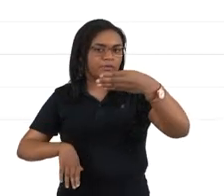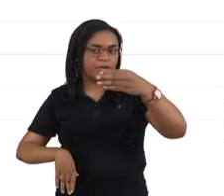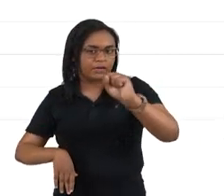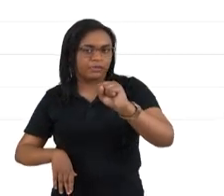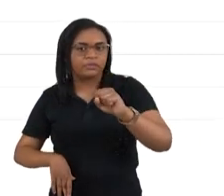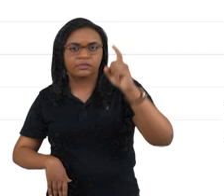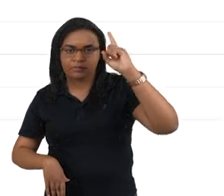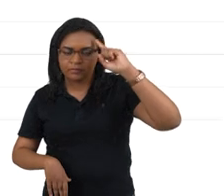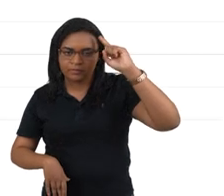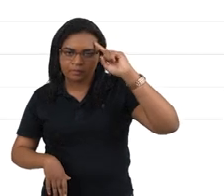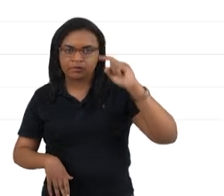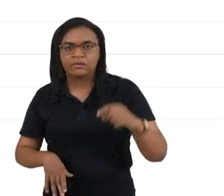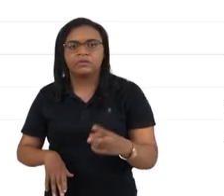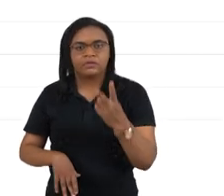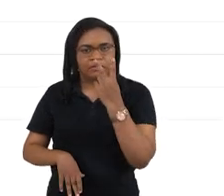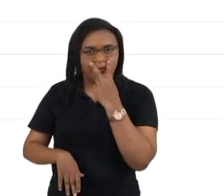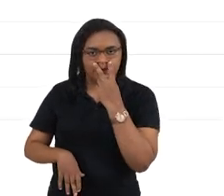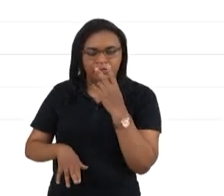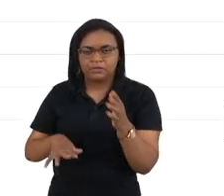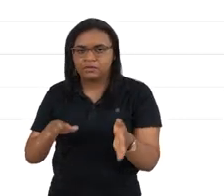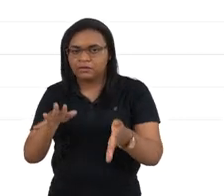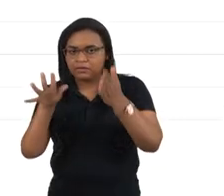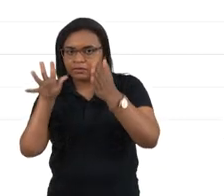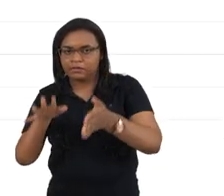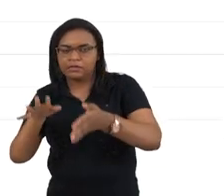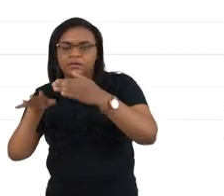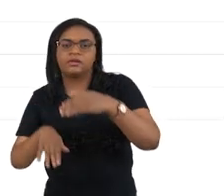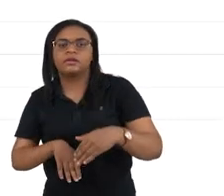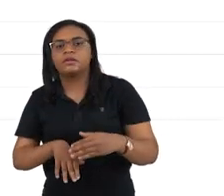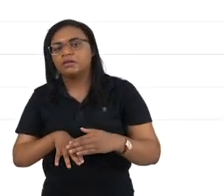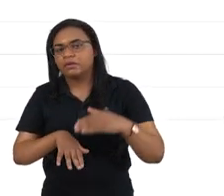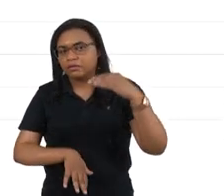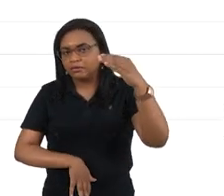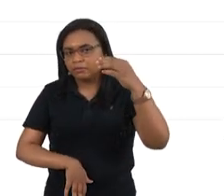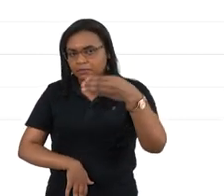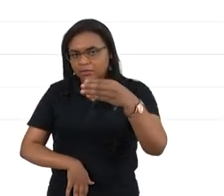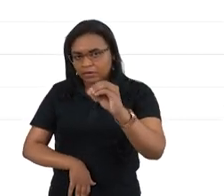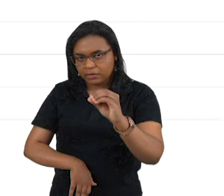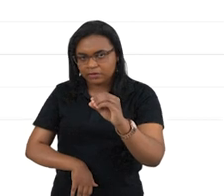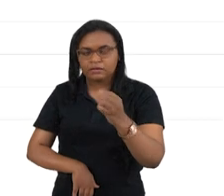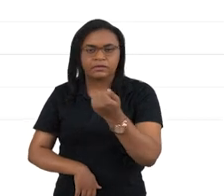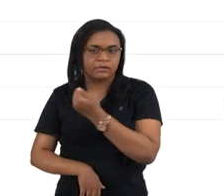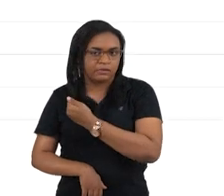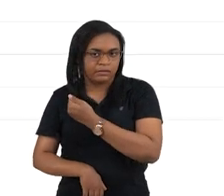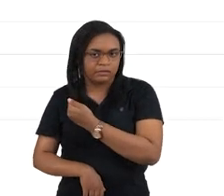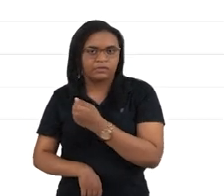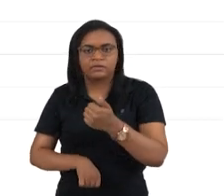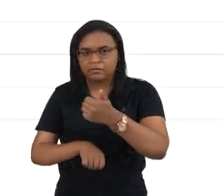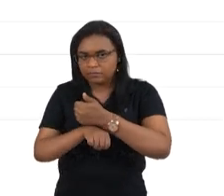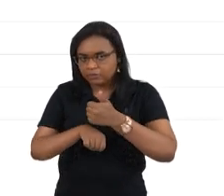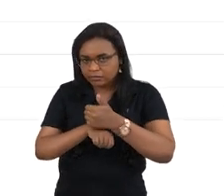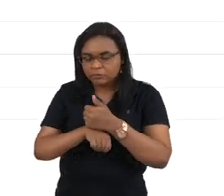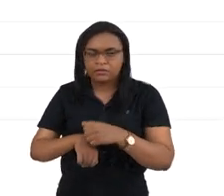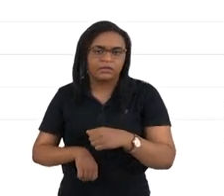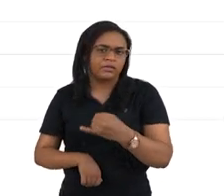uma cobertura idêntica à outra quadra e fossem contratados 40 operários, aumentei o número de operários, em